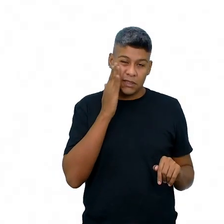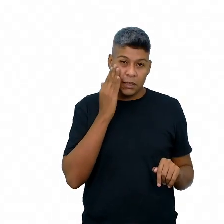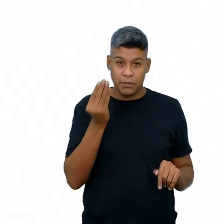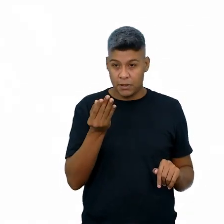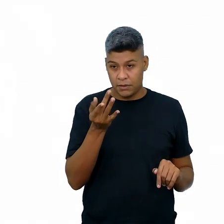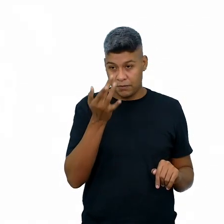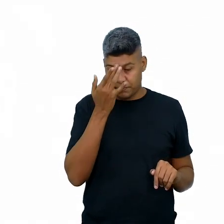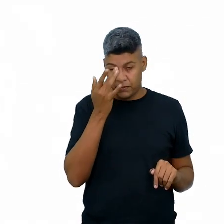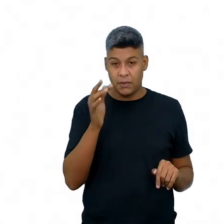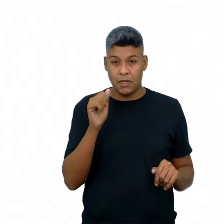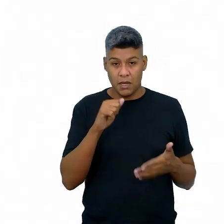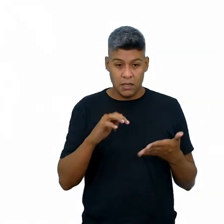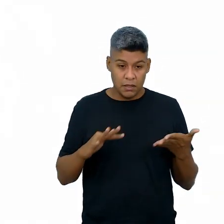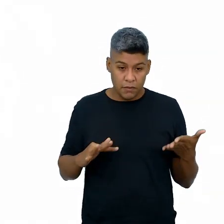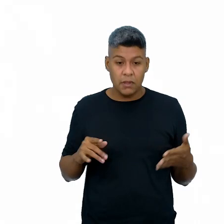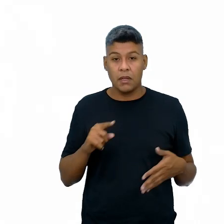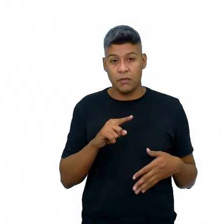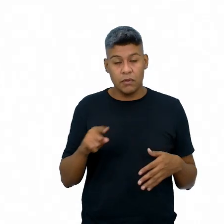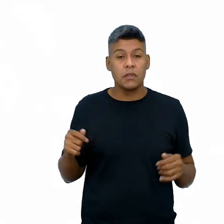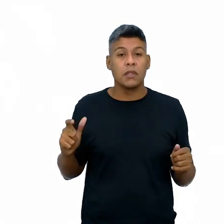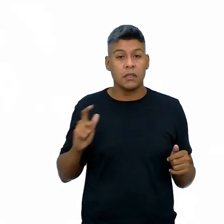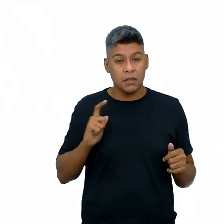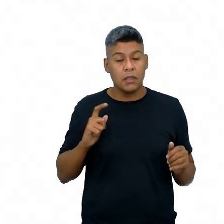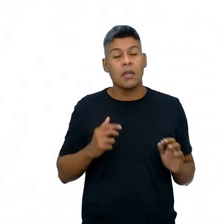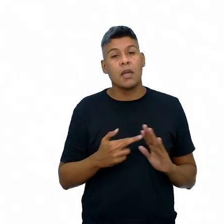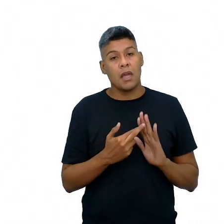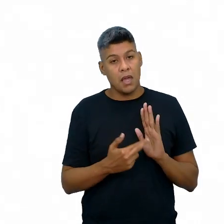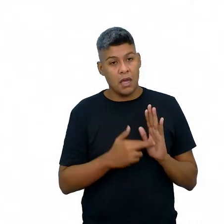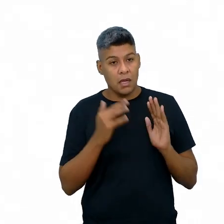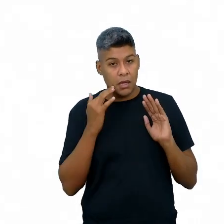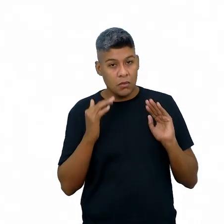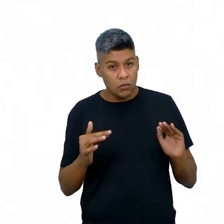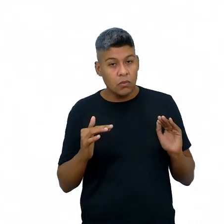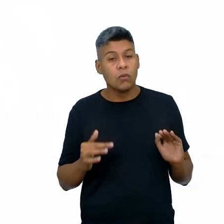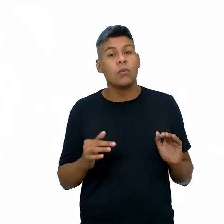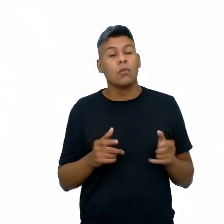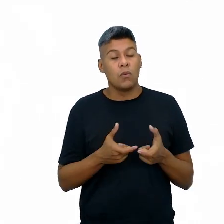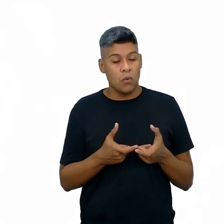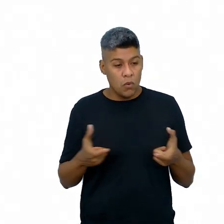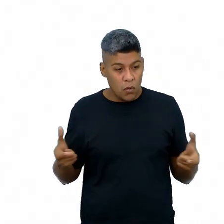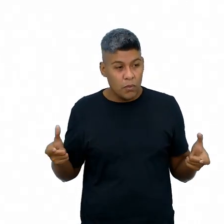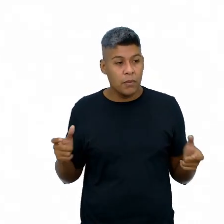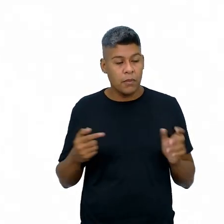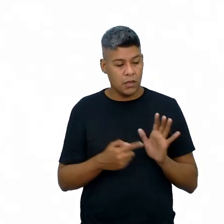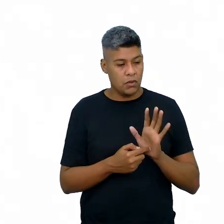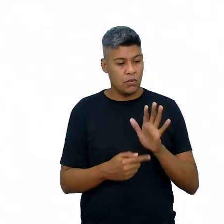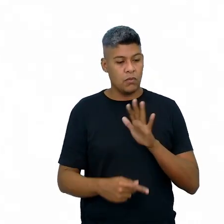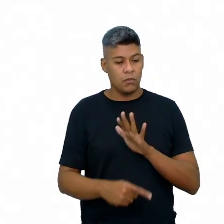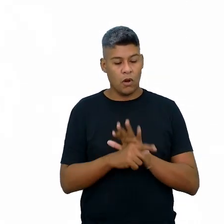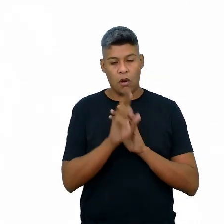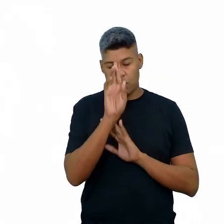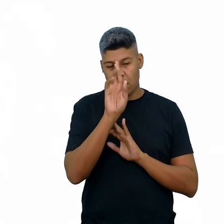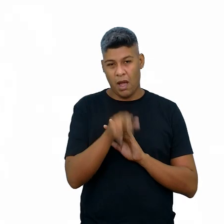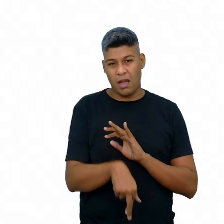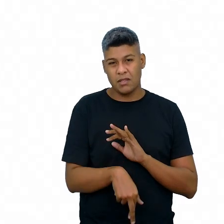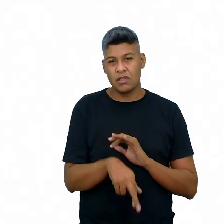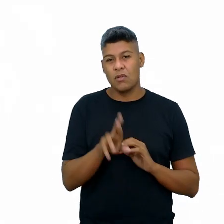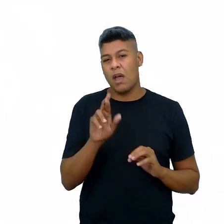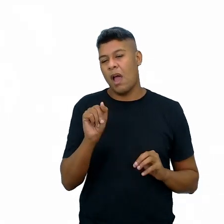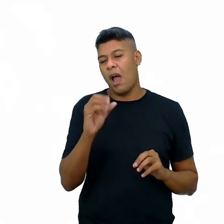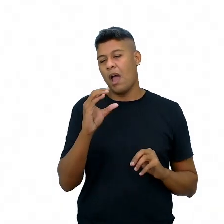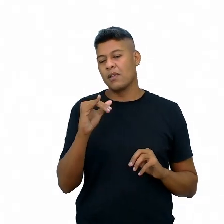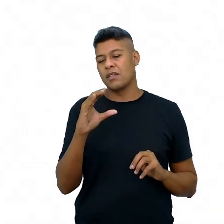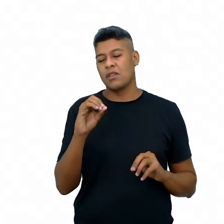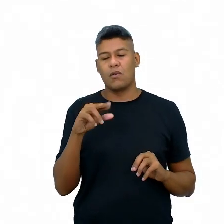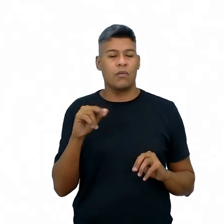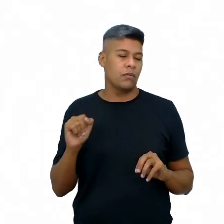uma unidade de comprimento, existem segmentos de reta cujo comprimento não é expresso por número racional, como as